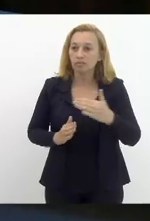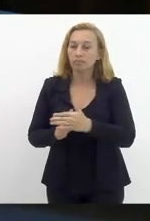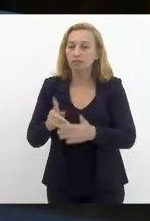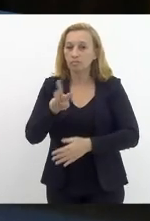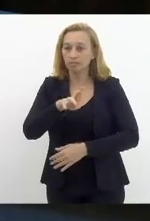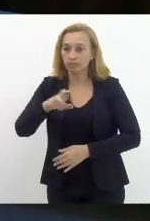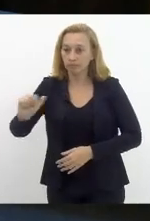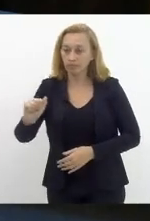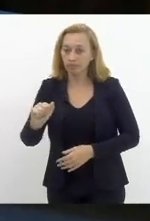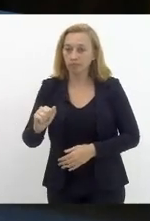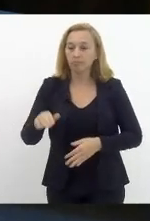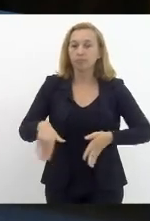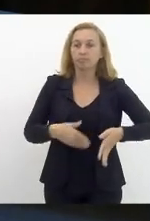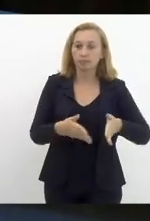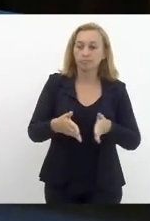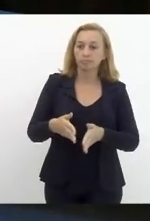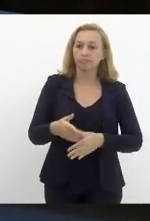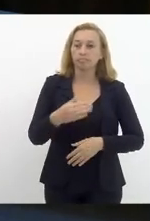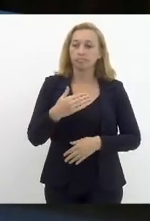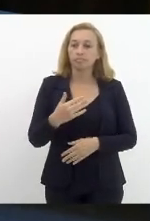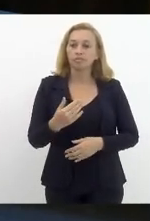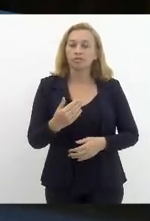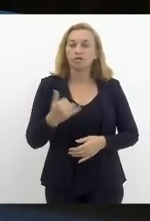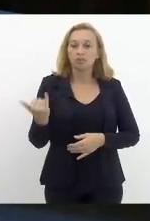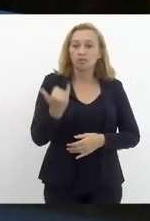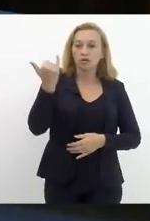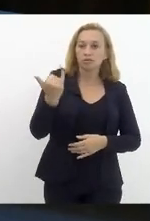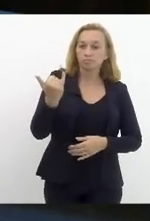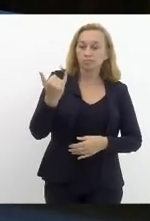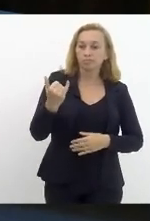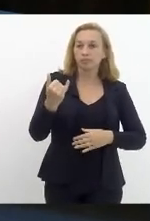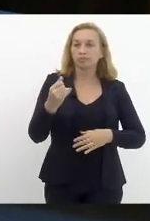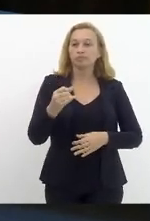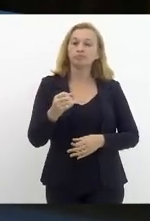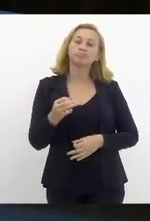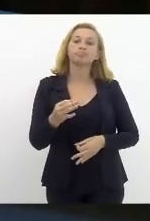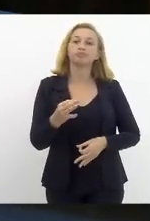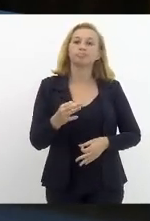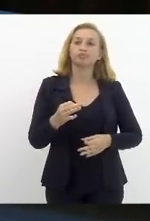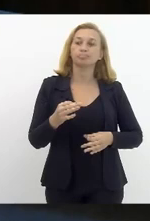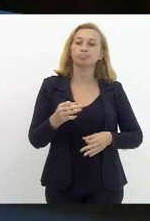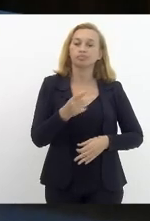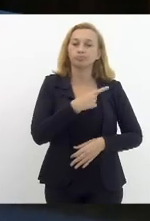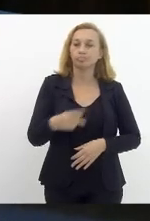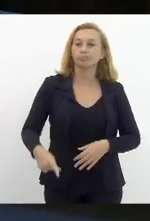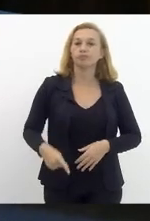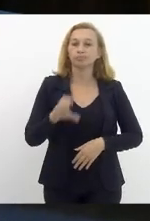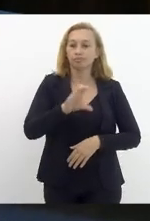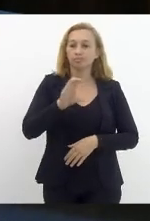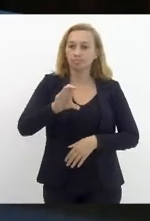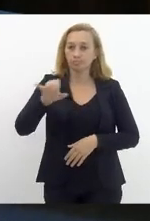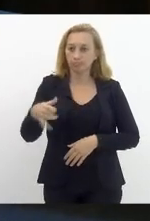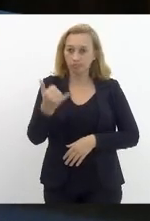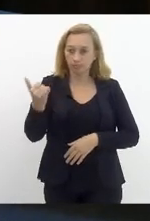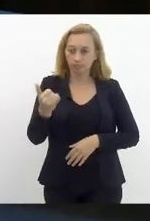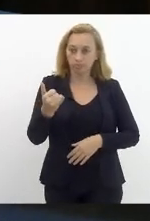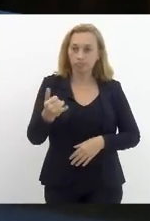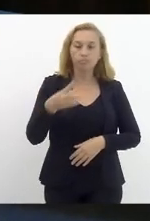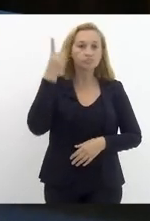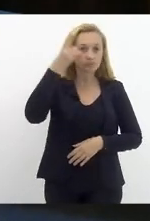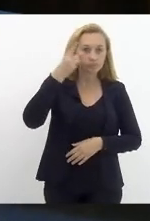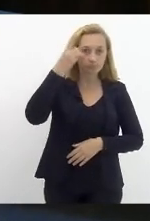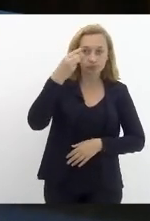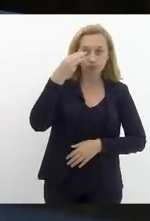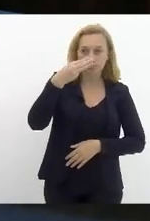aqui. Importante estar com o presidente da CCJ, que tem sido um gigante nos aspectos relacionados ao concurso público. O deputado Márcio Pacheco